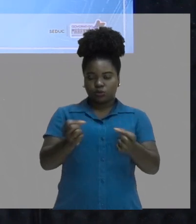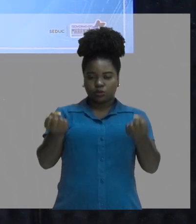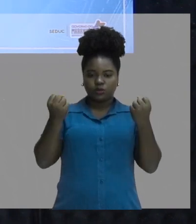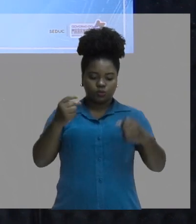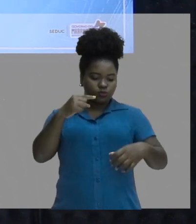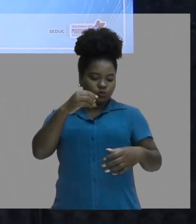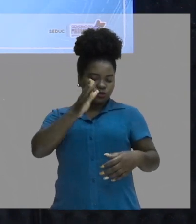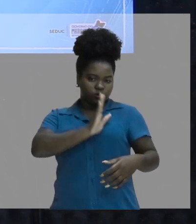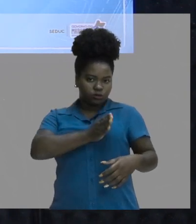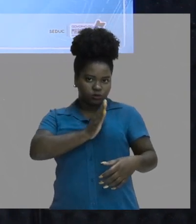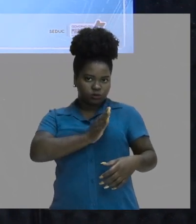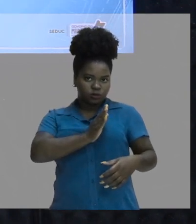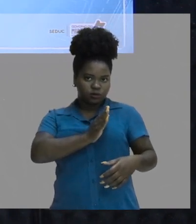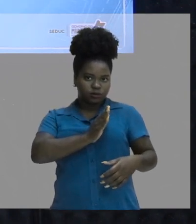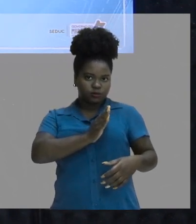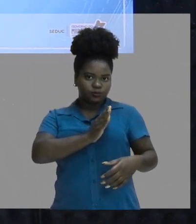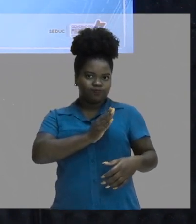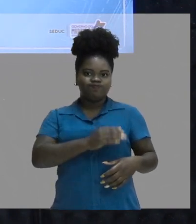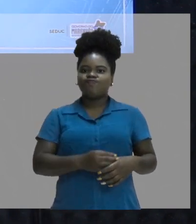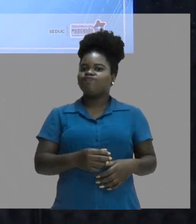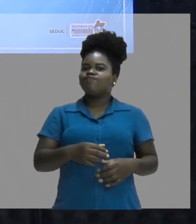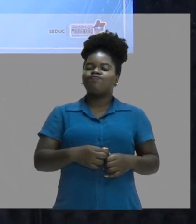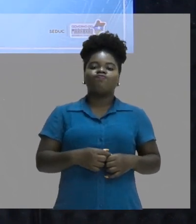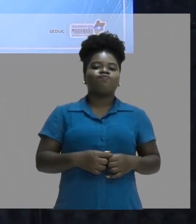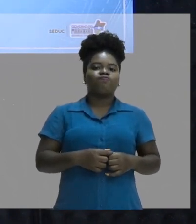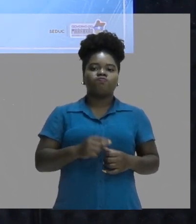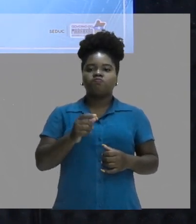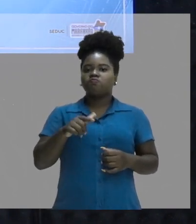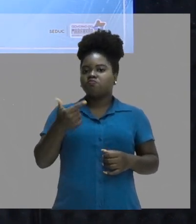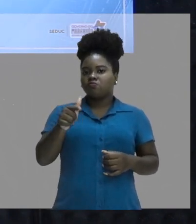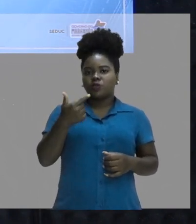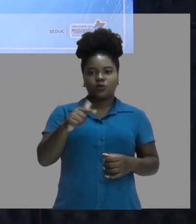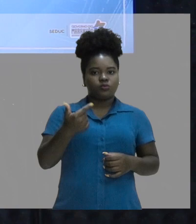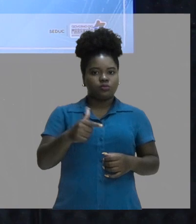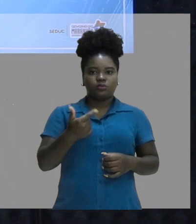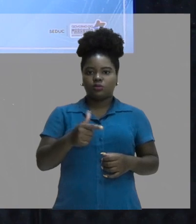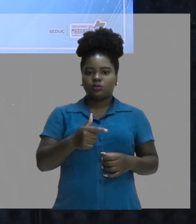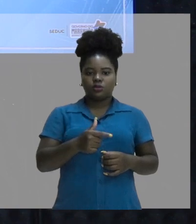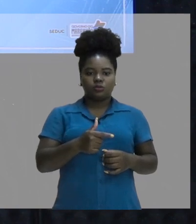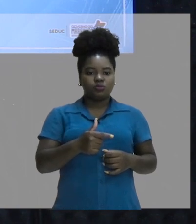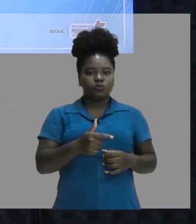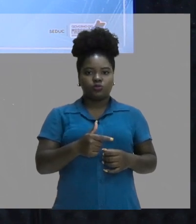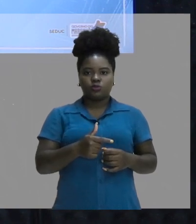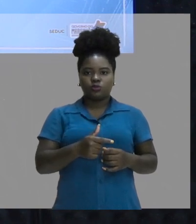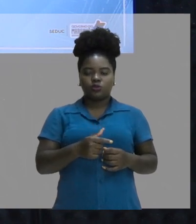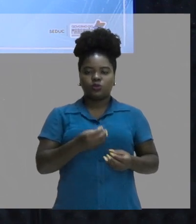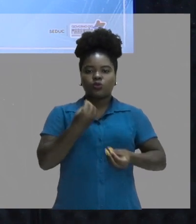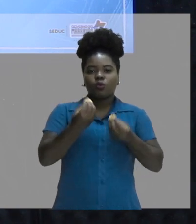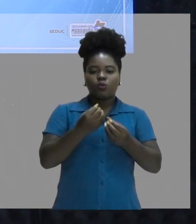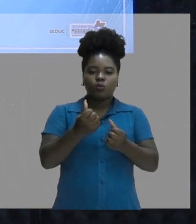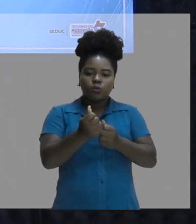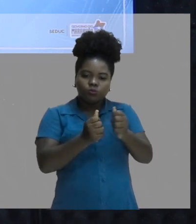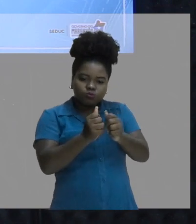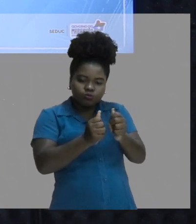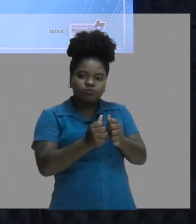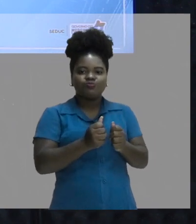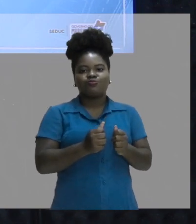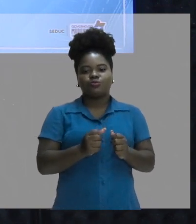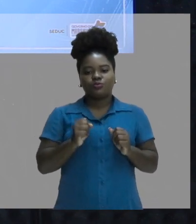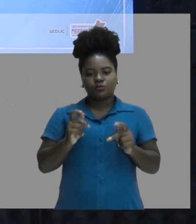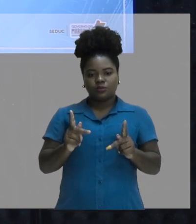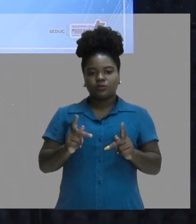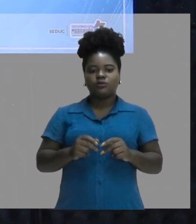o quê? Involuntária. Nós não temos comando direto, não depende do nosso sistema nervoso central para que ele funcione, tá